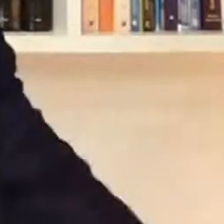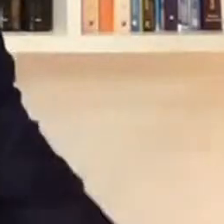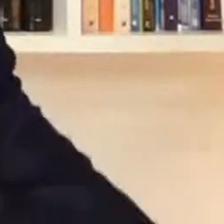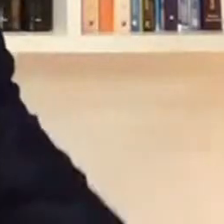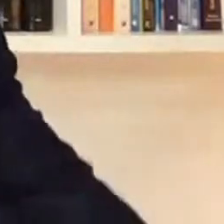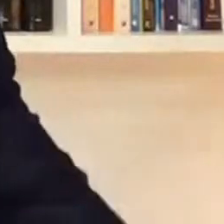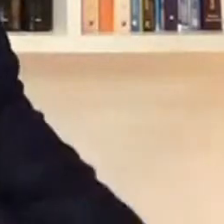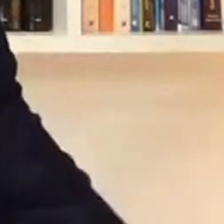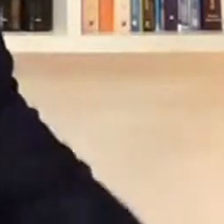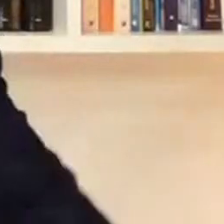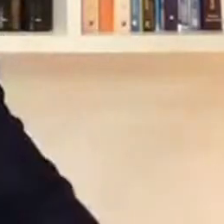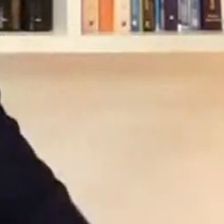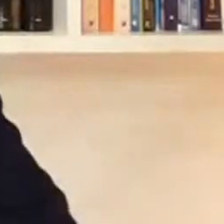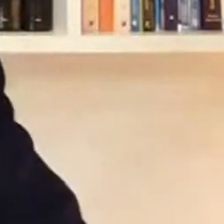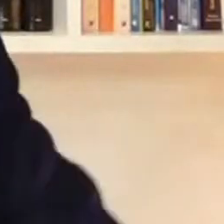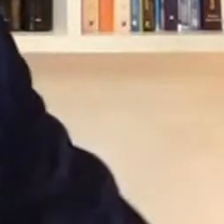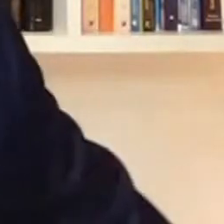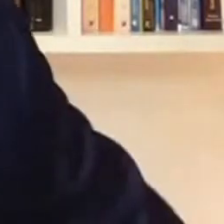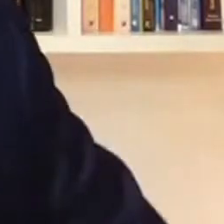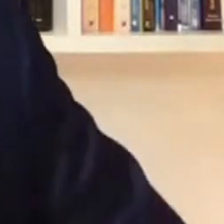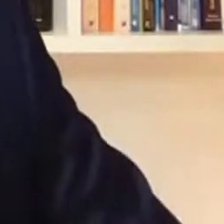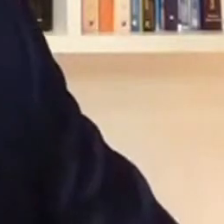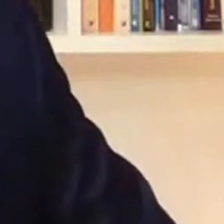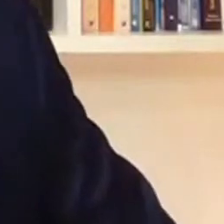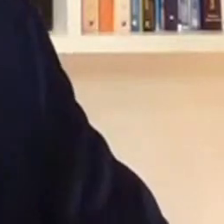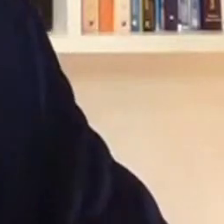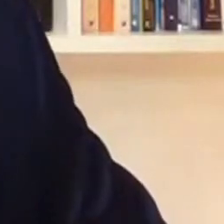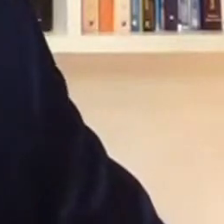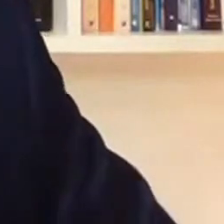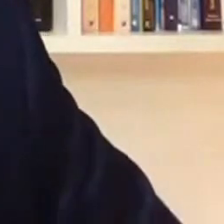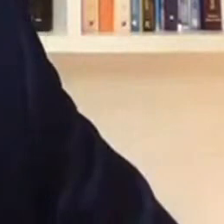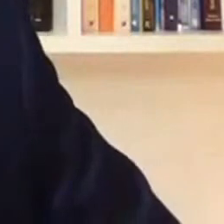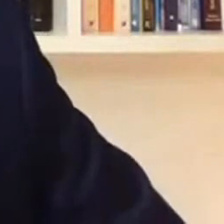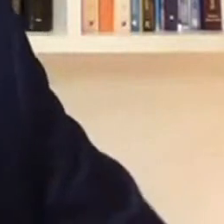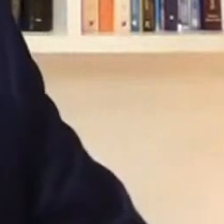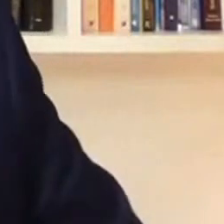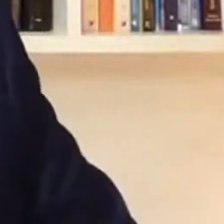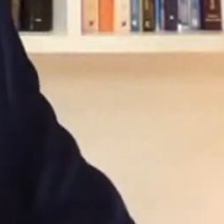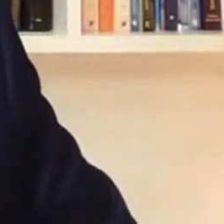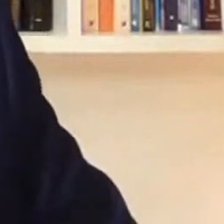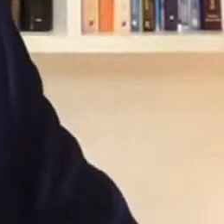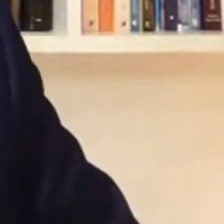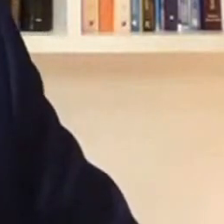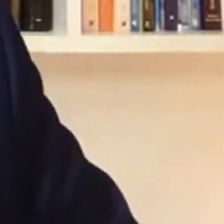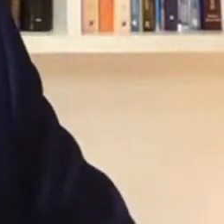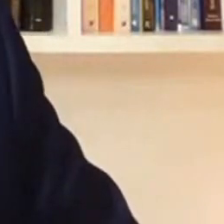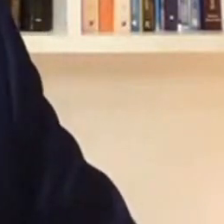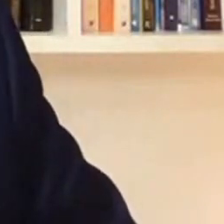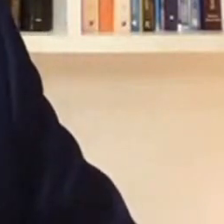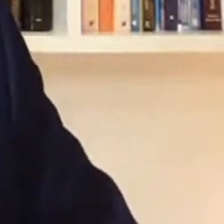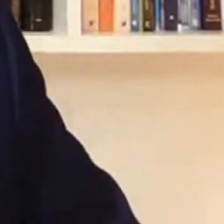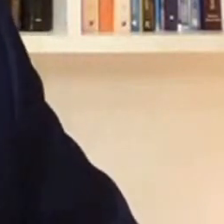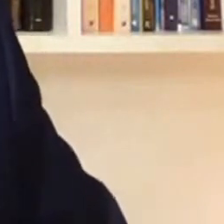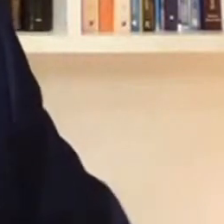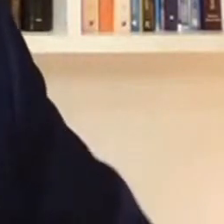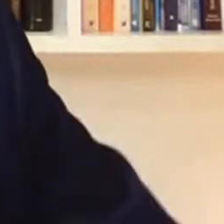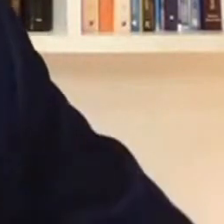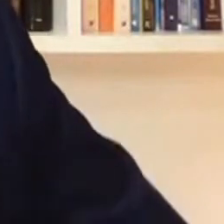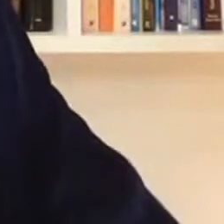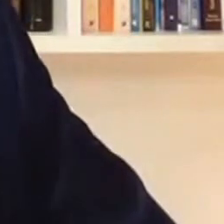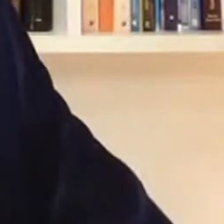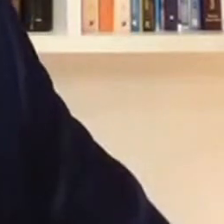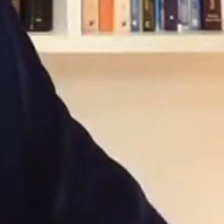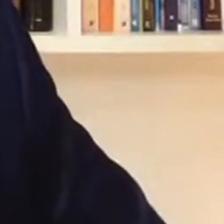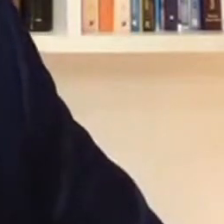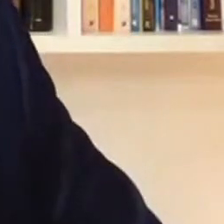tema vai pegar fogo aí hoje o tema vai esquentar em e já está comigo aqui o pastor rehberger meu parceiro minha dupla missionária